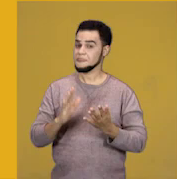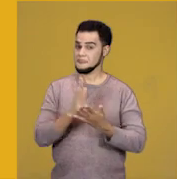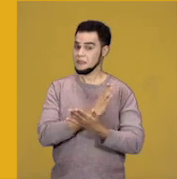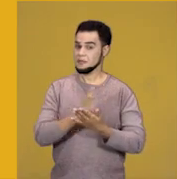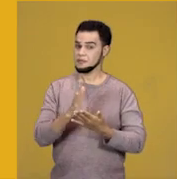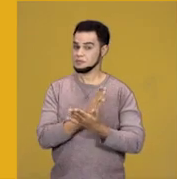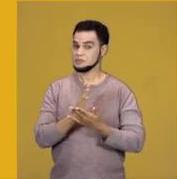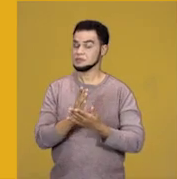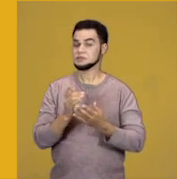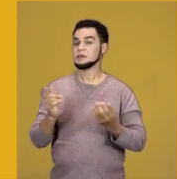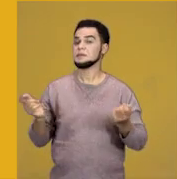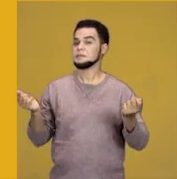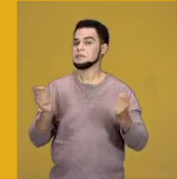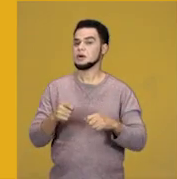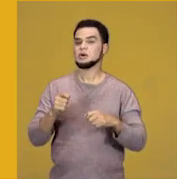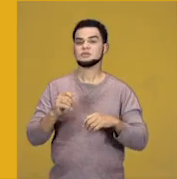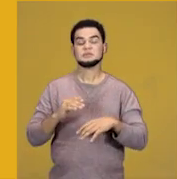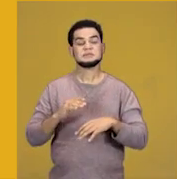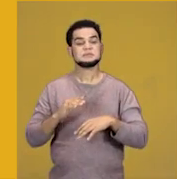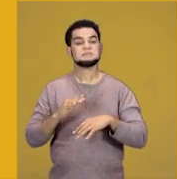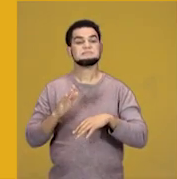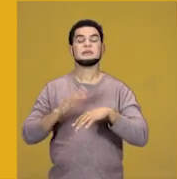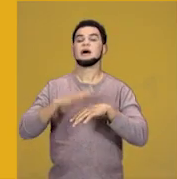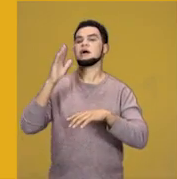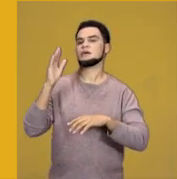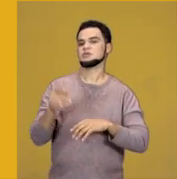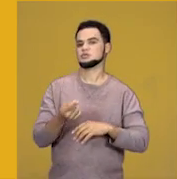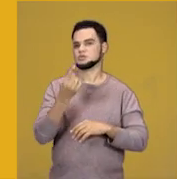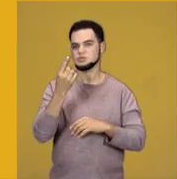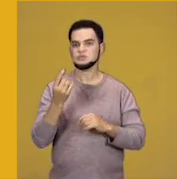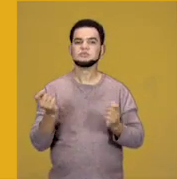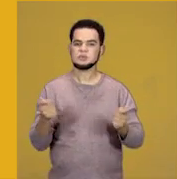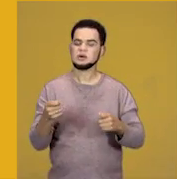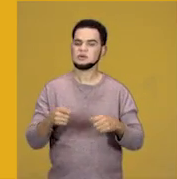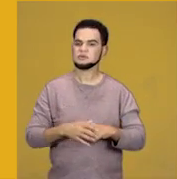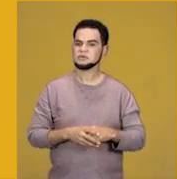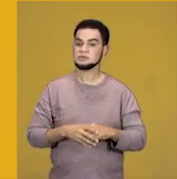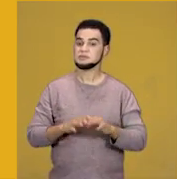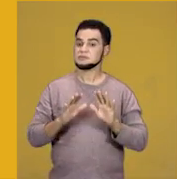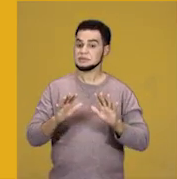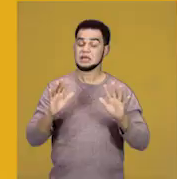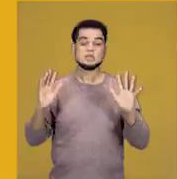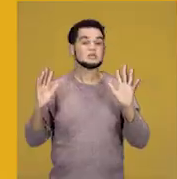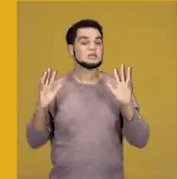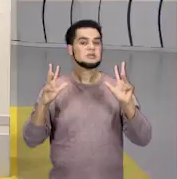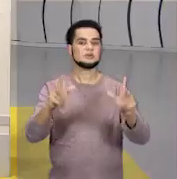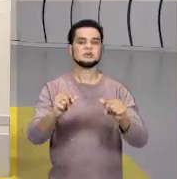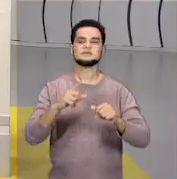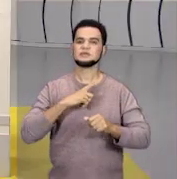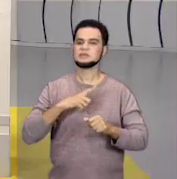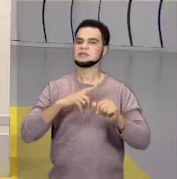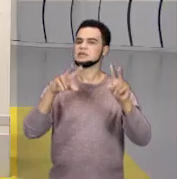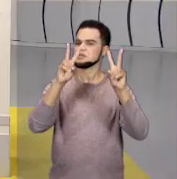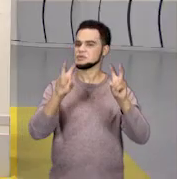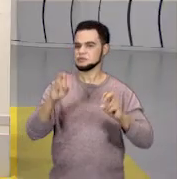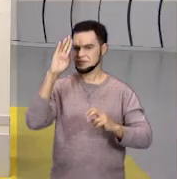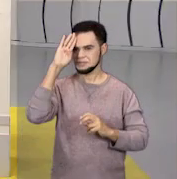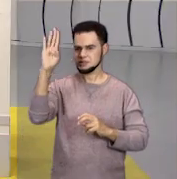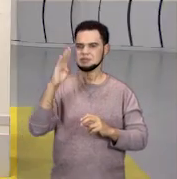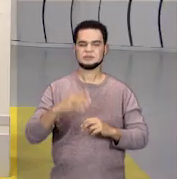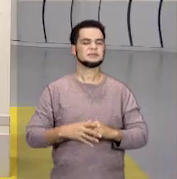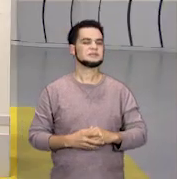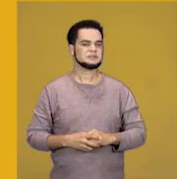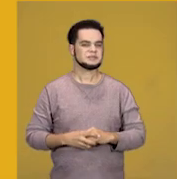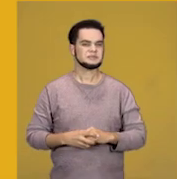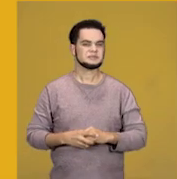pode ter mais de um e que todos terão o assunto central, beleza?